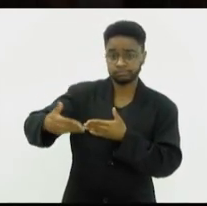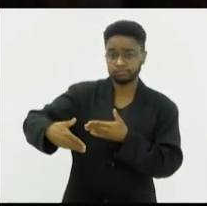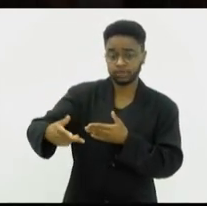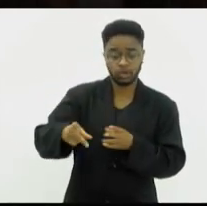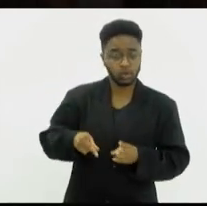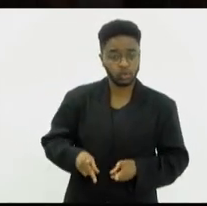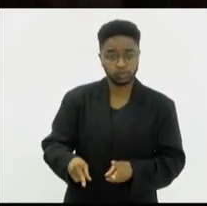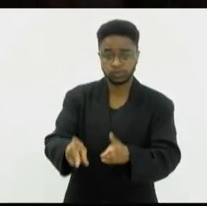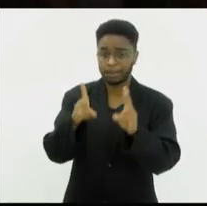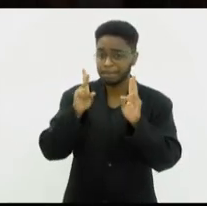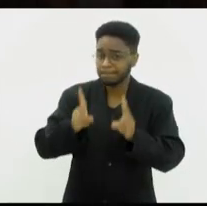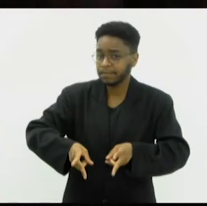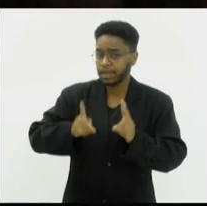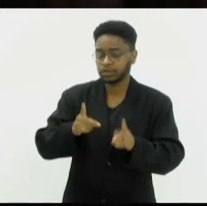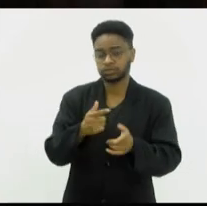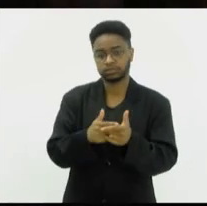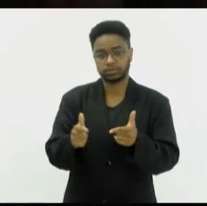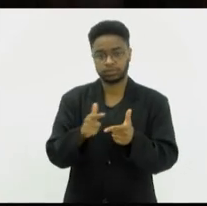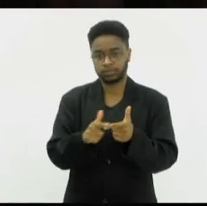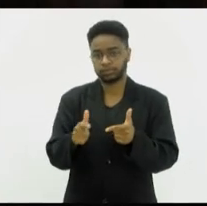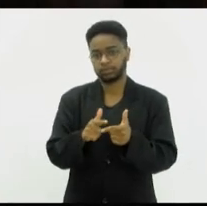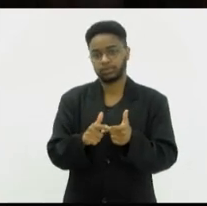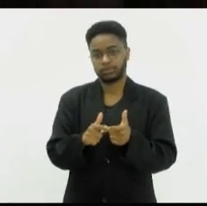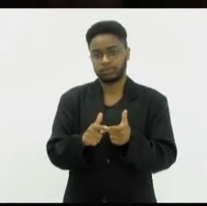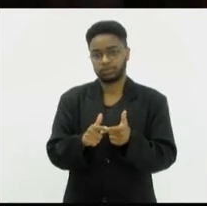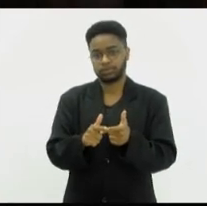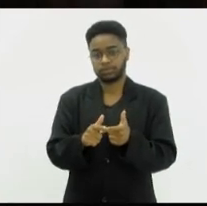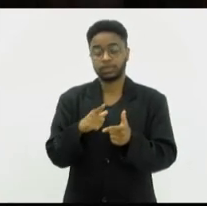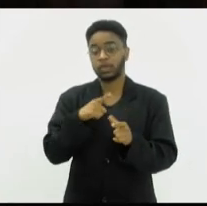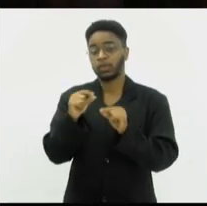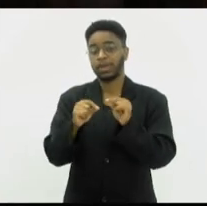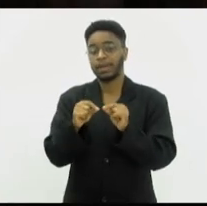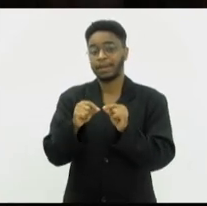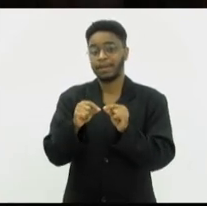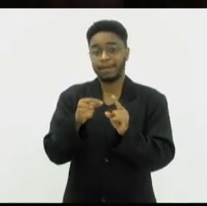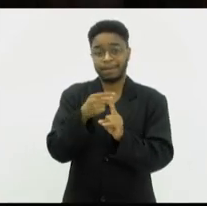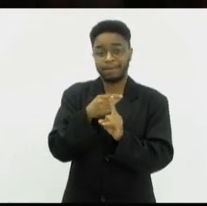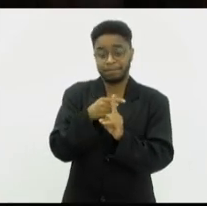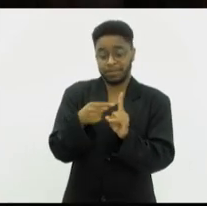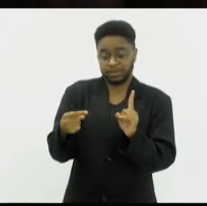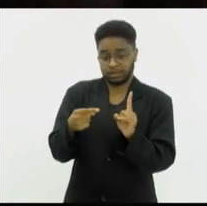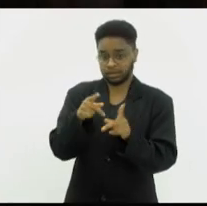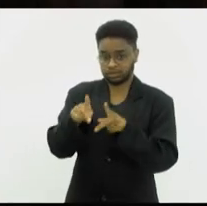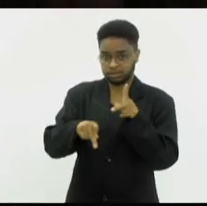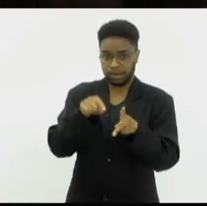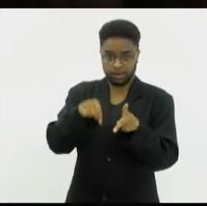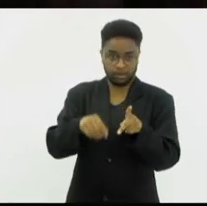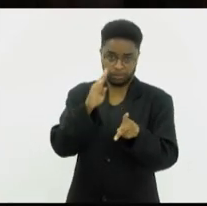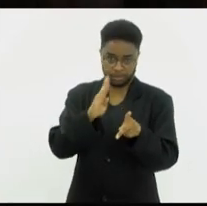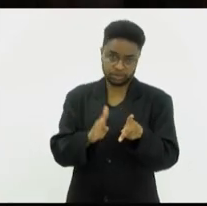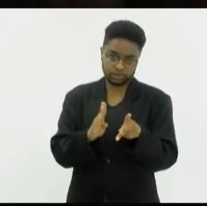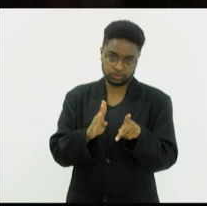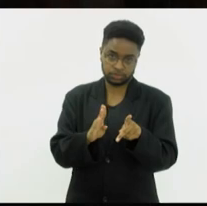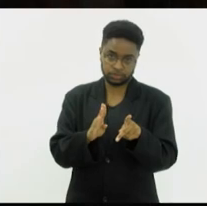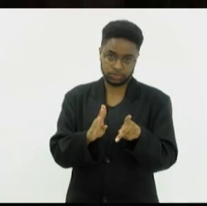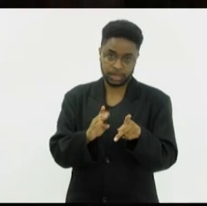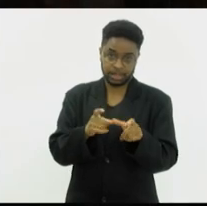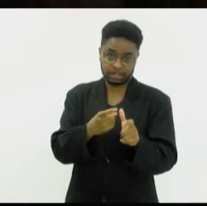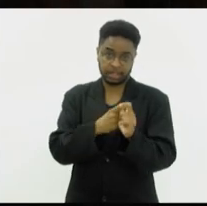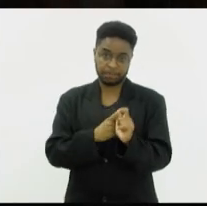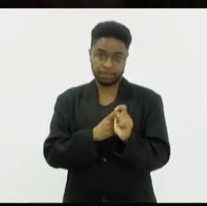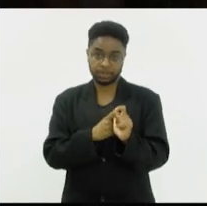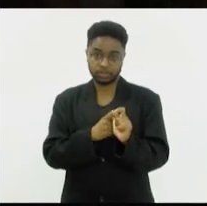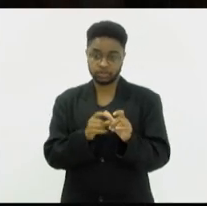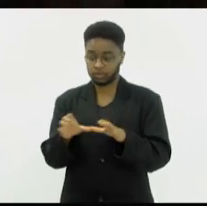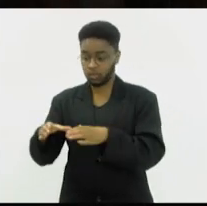anos e anos, e a gente tem uma situação que metade da população brasileira, em tese, depende da outra metade.